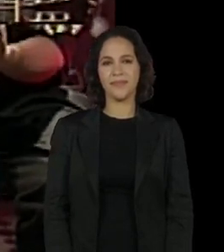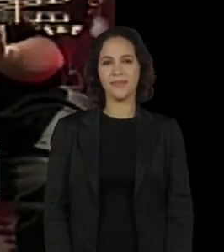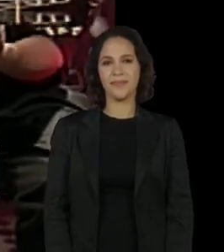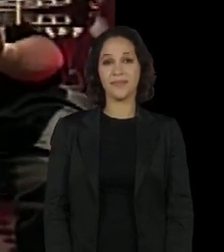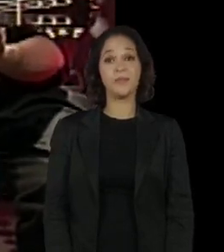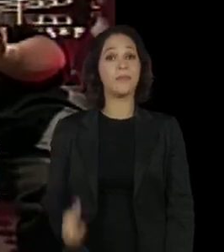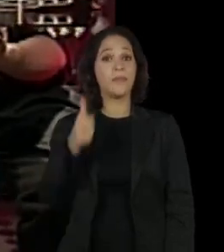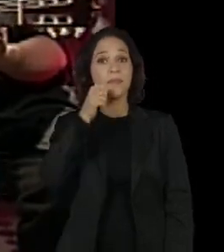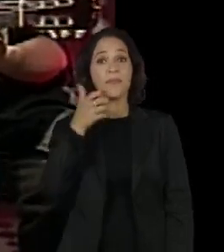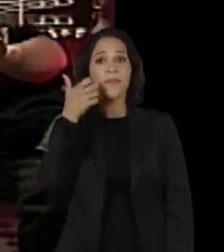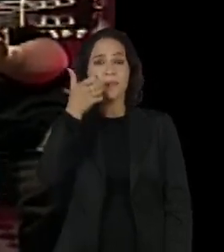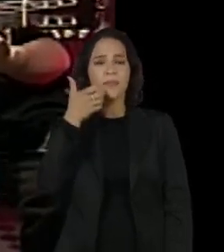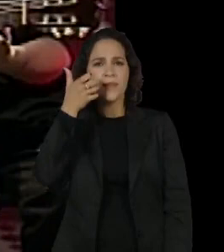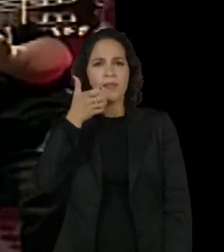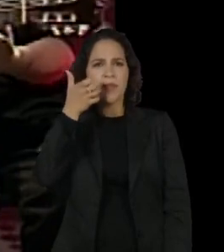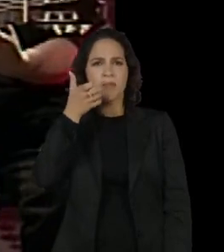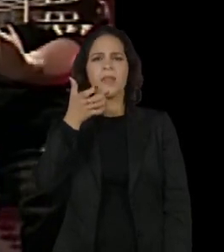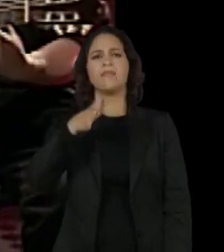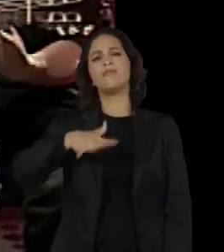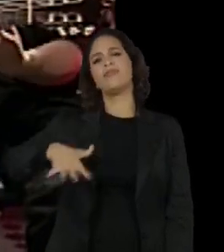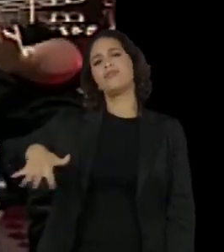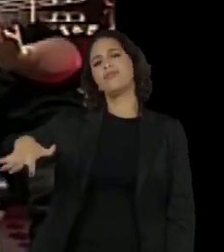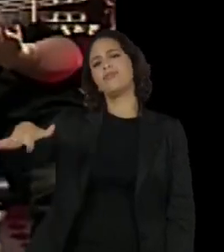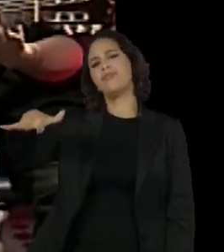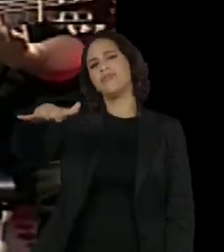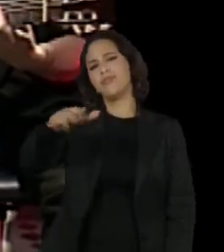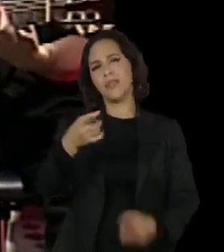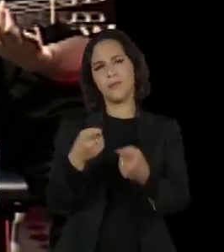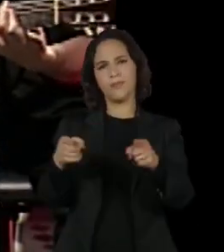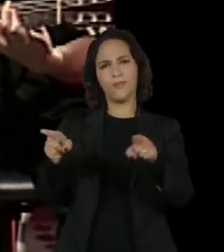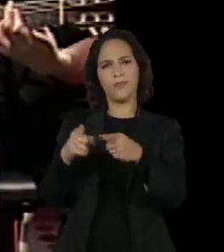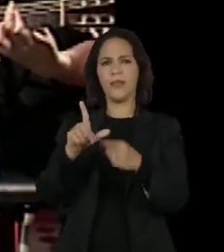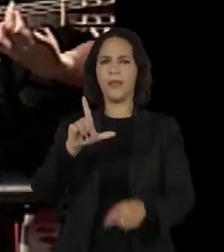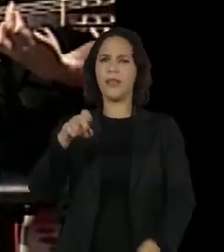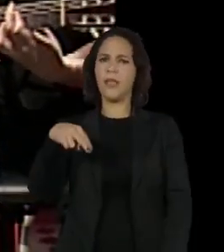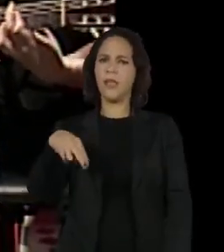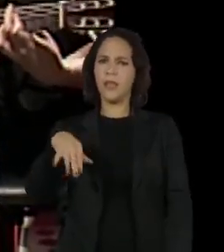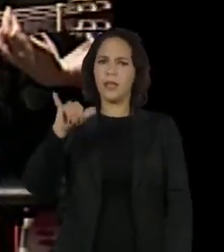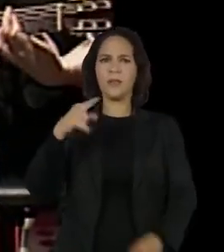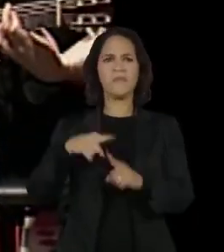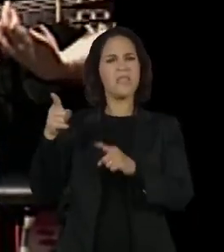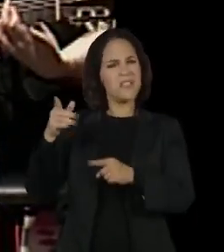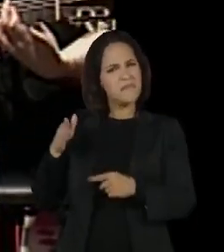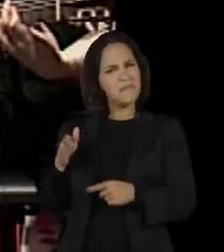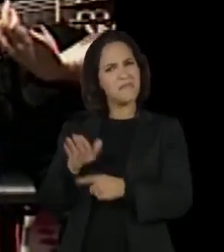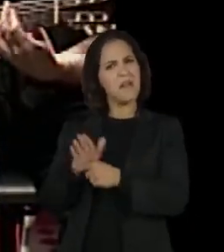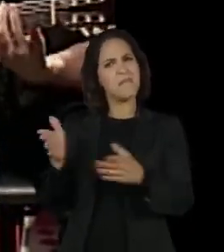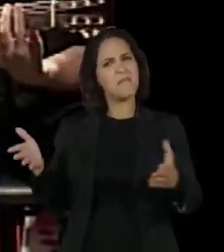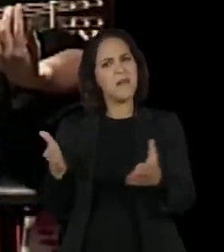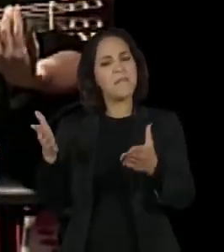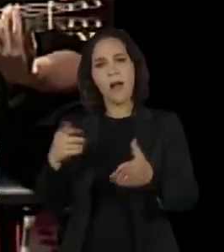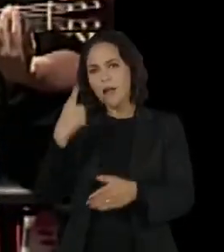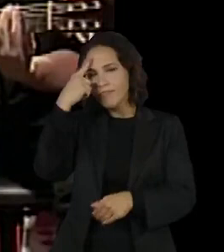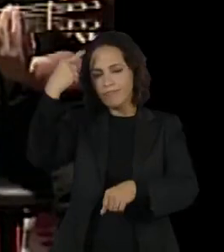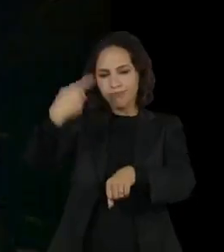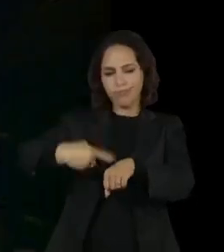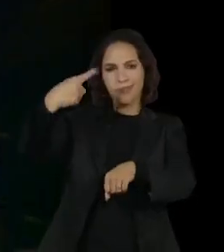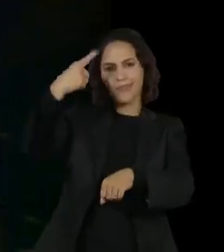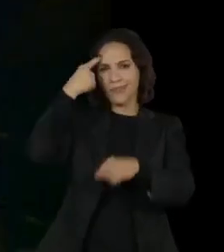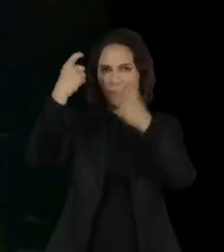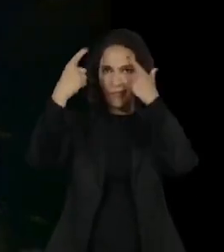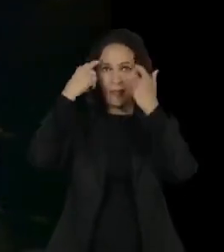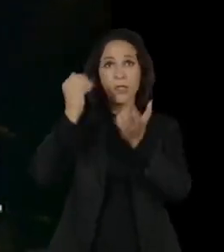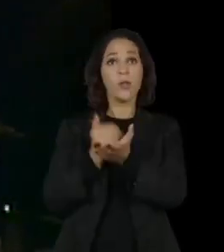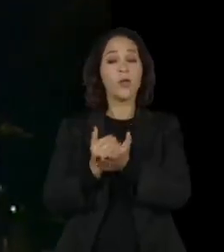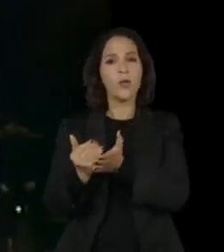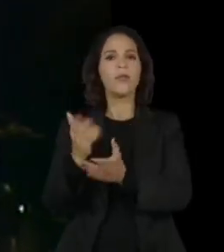A cantora dos músicos, assim era conhecida Leni Andrade, pelo apuro técnico e capacidade de improvisação. Começou a